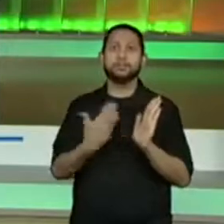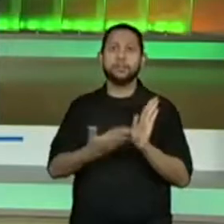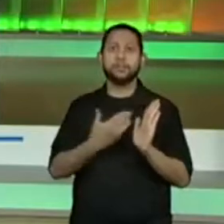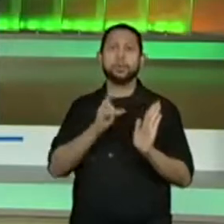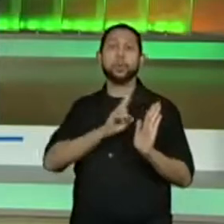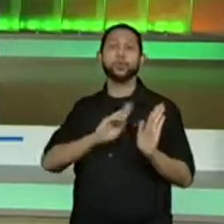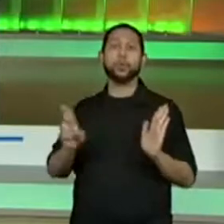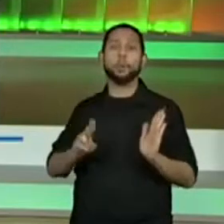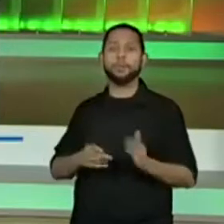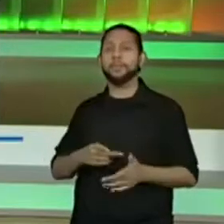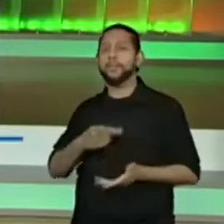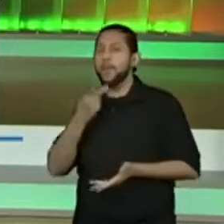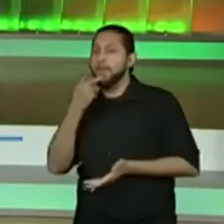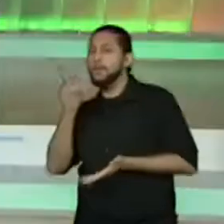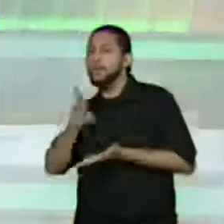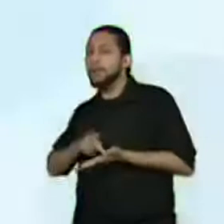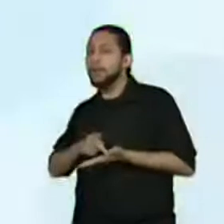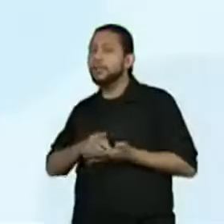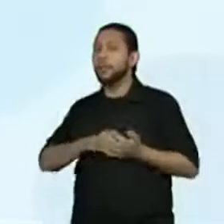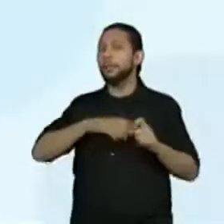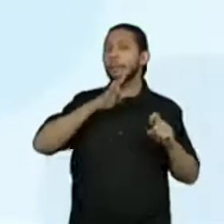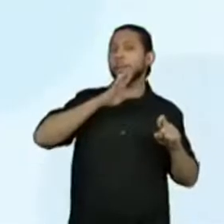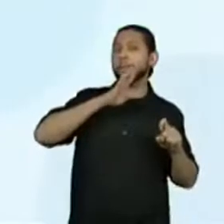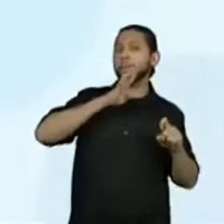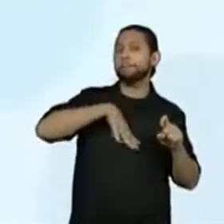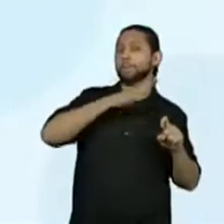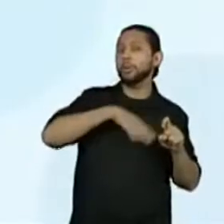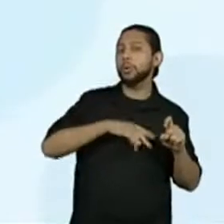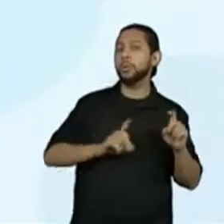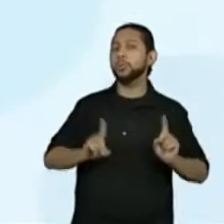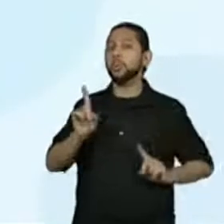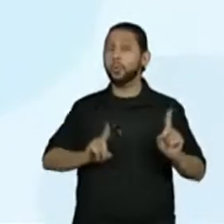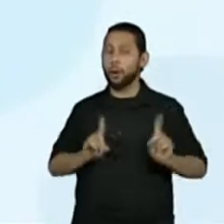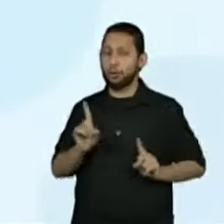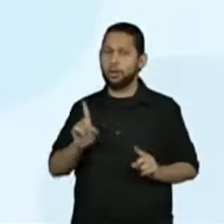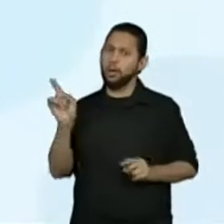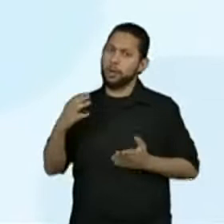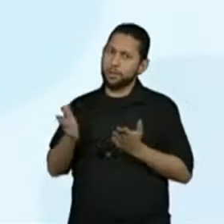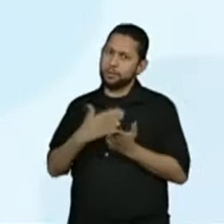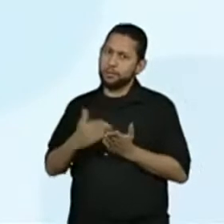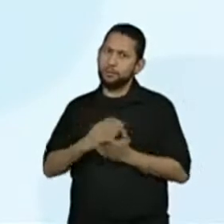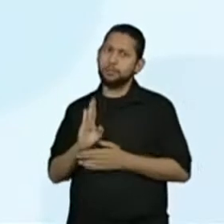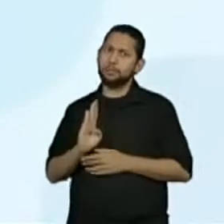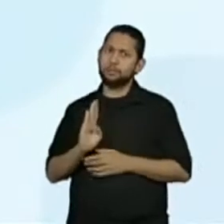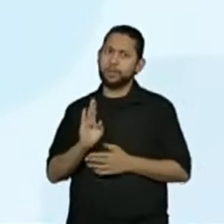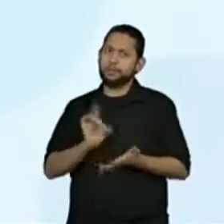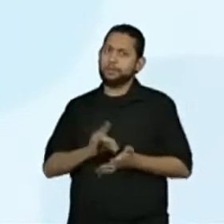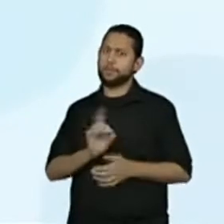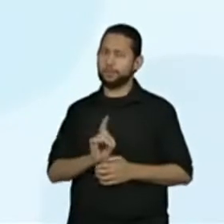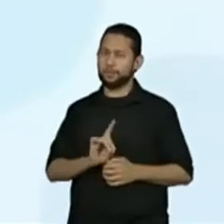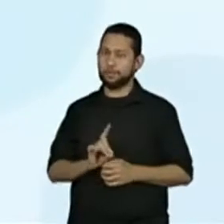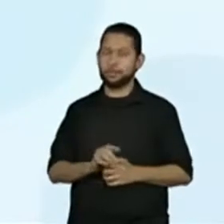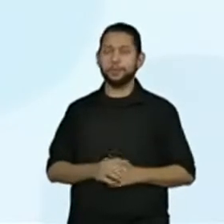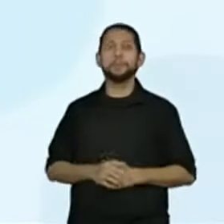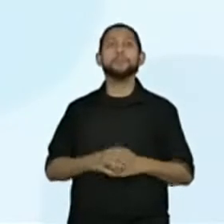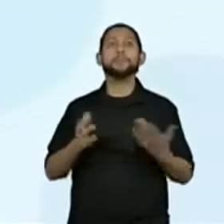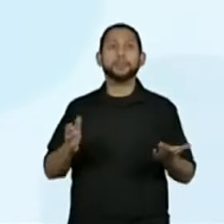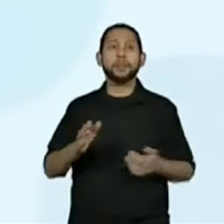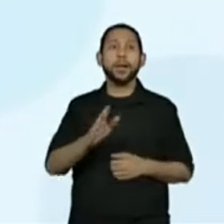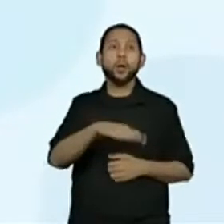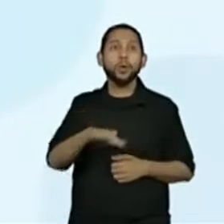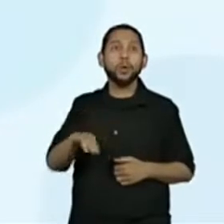Verdade ou Mito. Essa revista é uma revista fictícia. Então, acompanhe. A aluninha